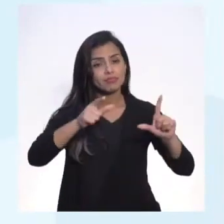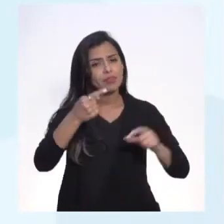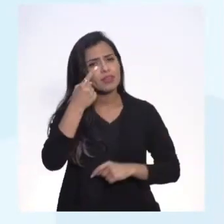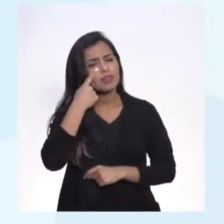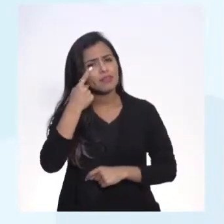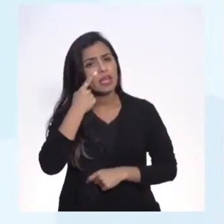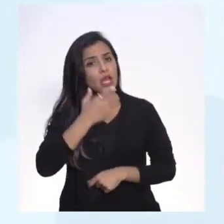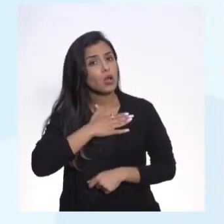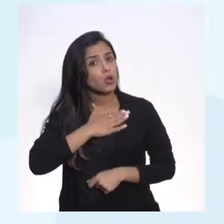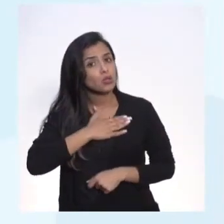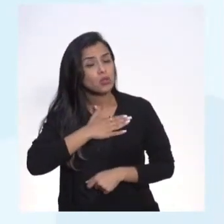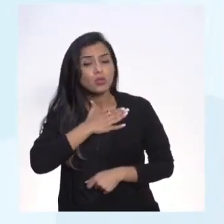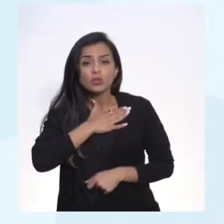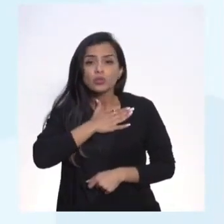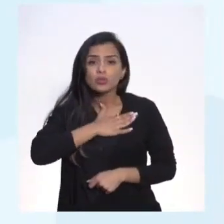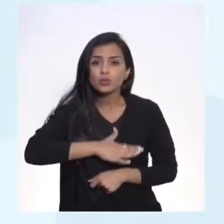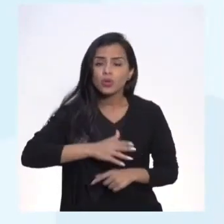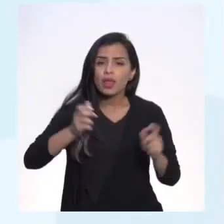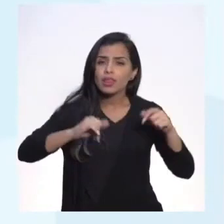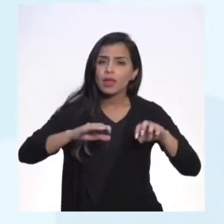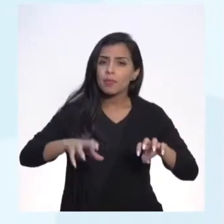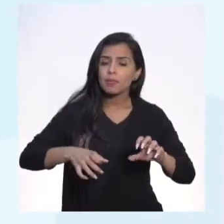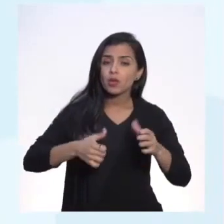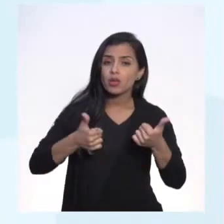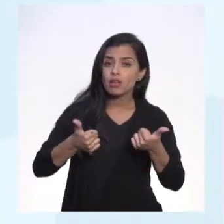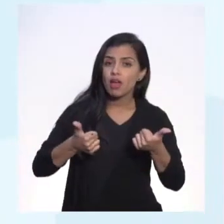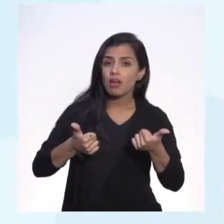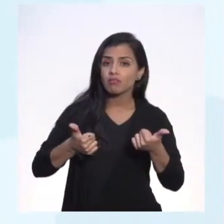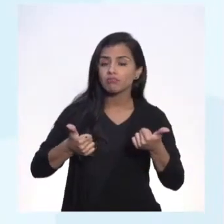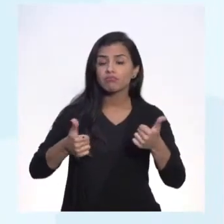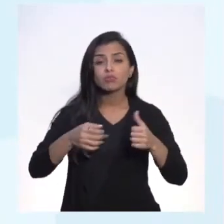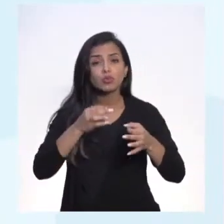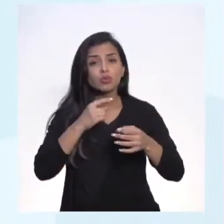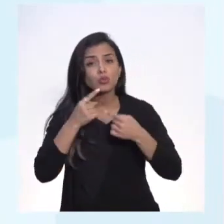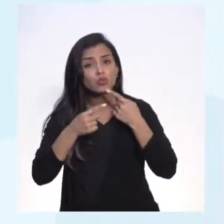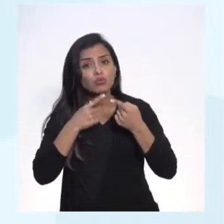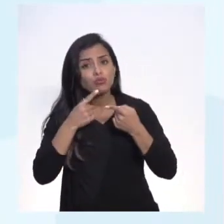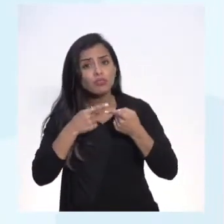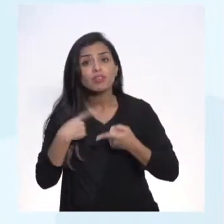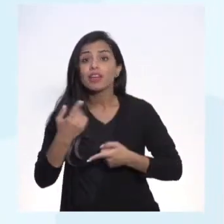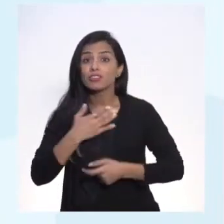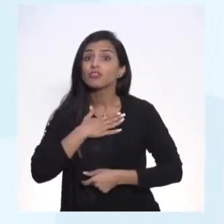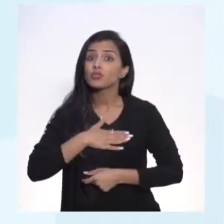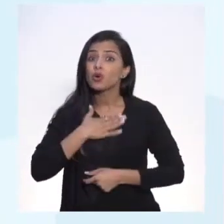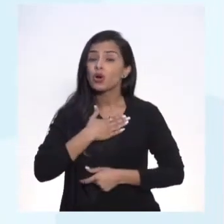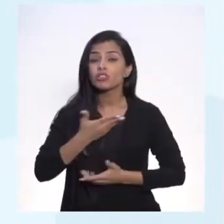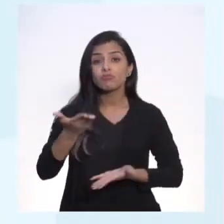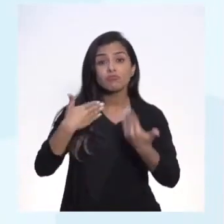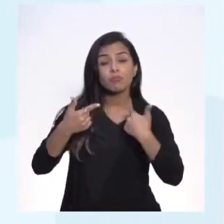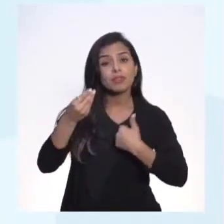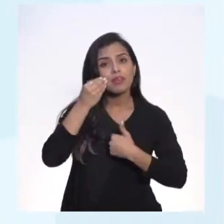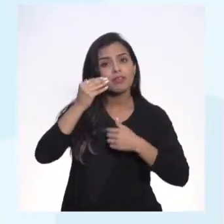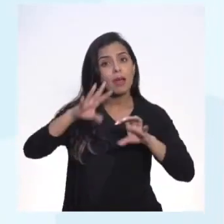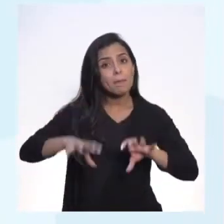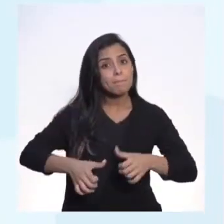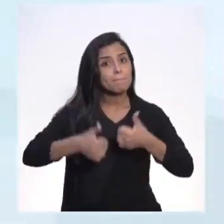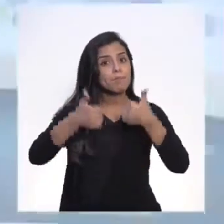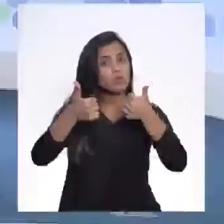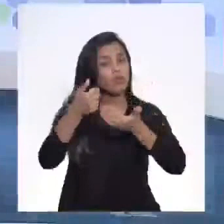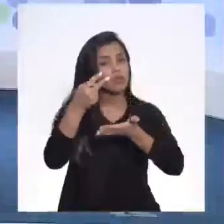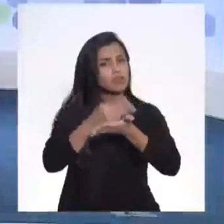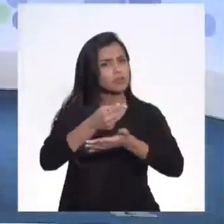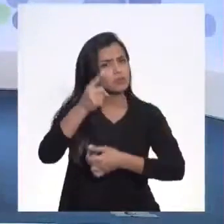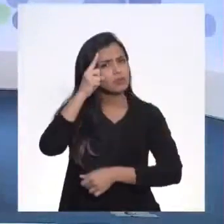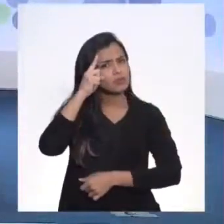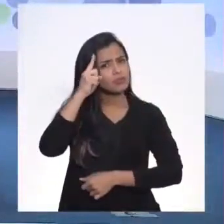estão gostando ou não, o que pode melhorar, quais são as dúvidas, que a gente agradece por essa devolutiva, para a gente poder melhorar a cada dia e fazer